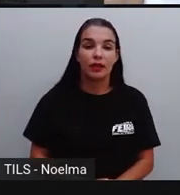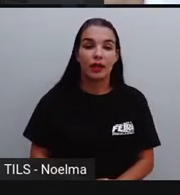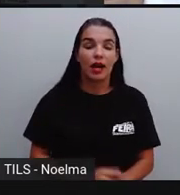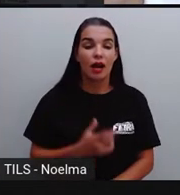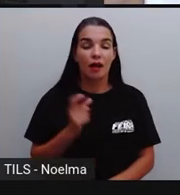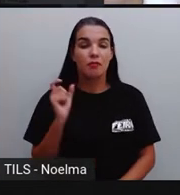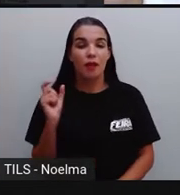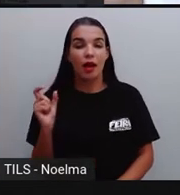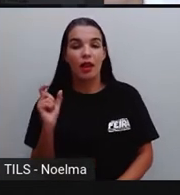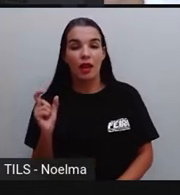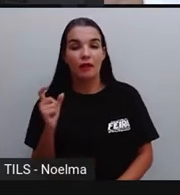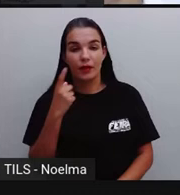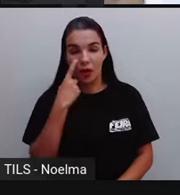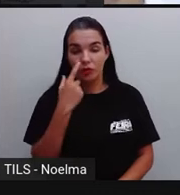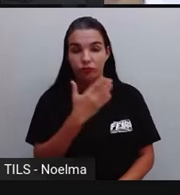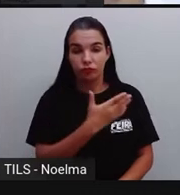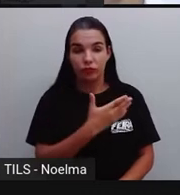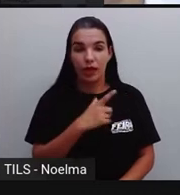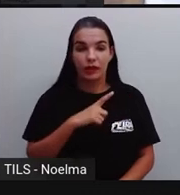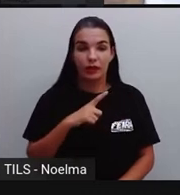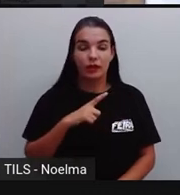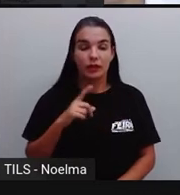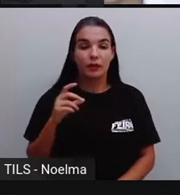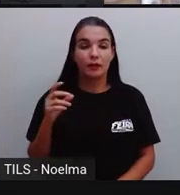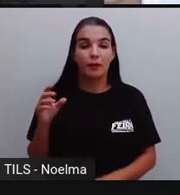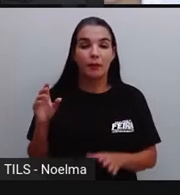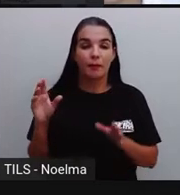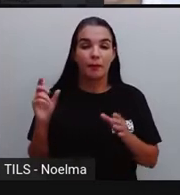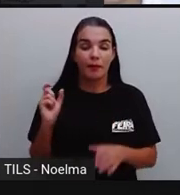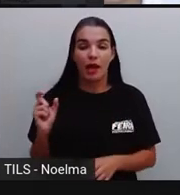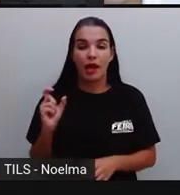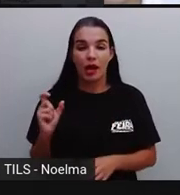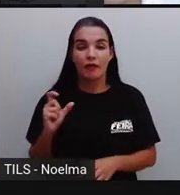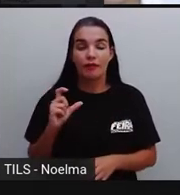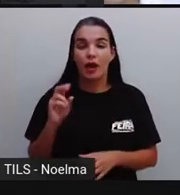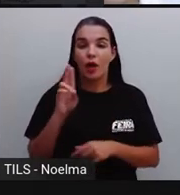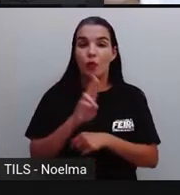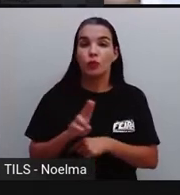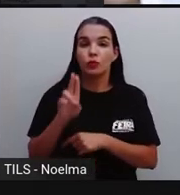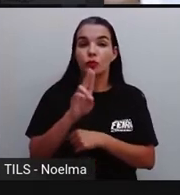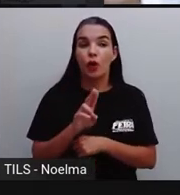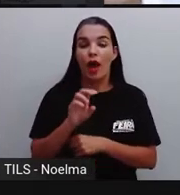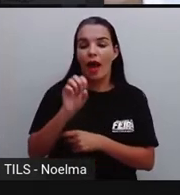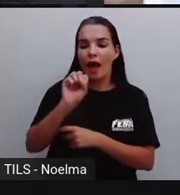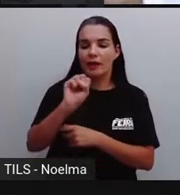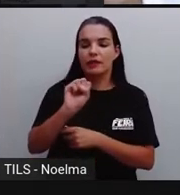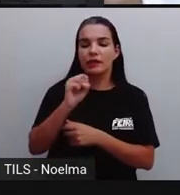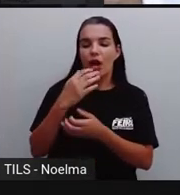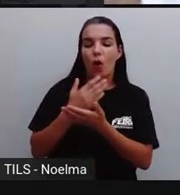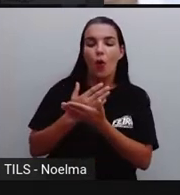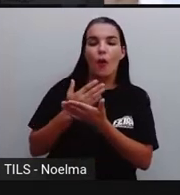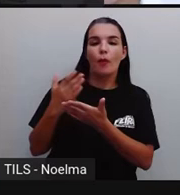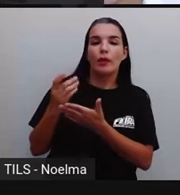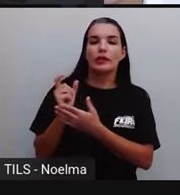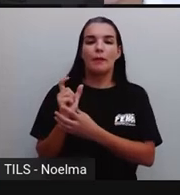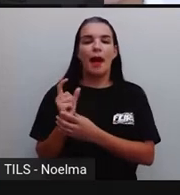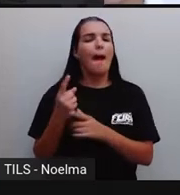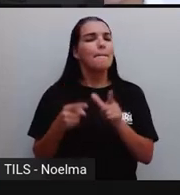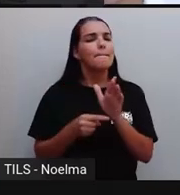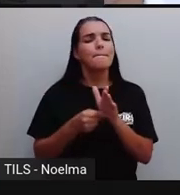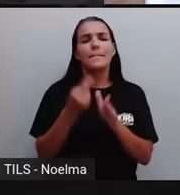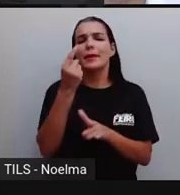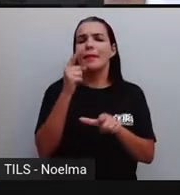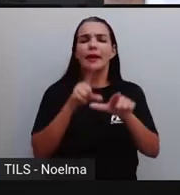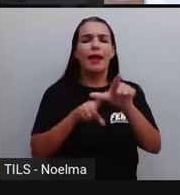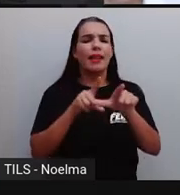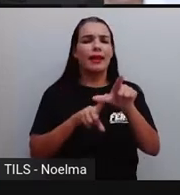essas palavrinhas, observem que a gente utilizou ali a letra Si no início da palavra, certo? É a primeira letra